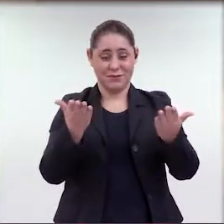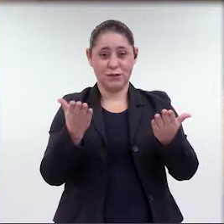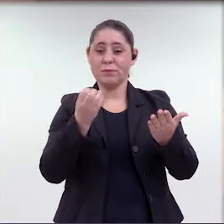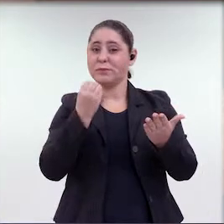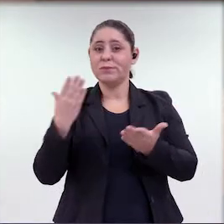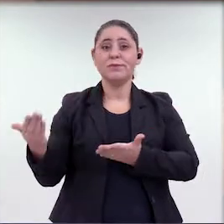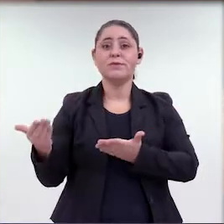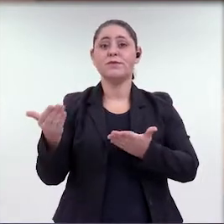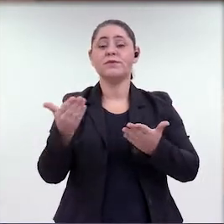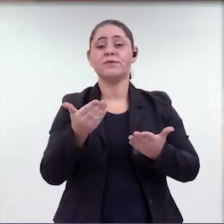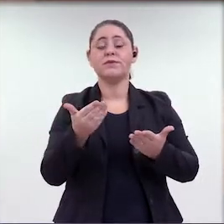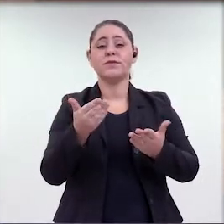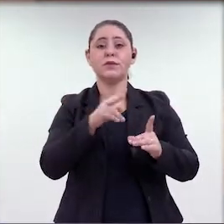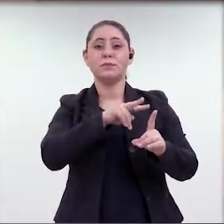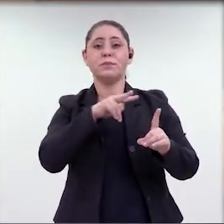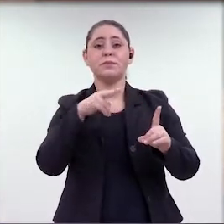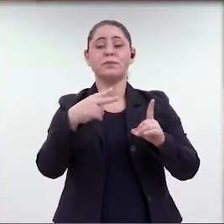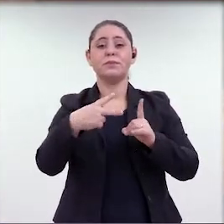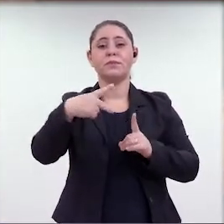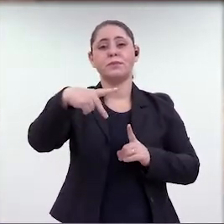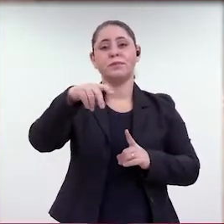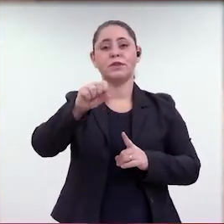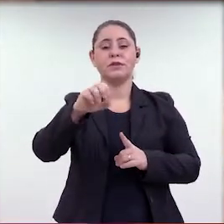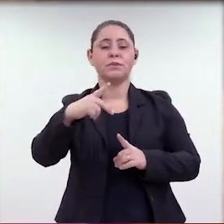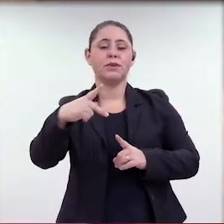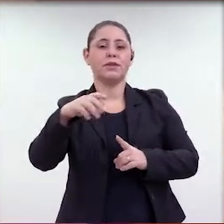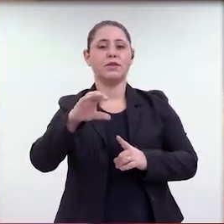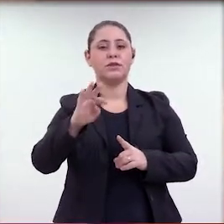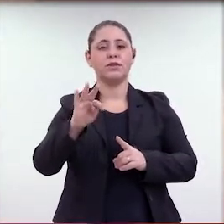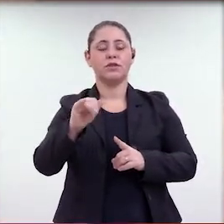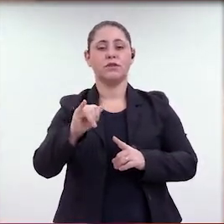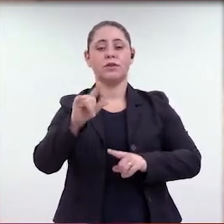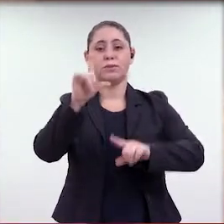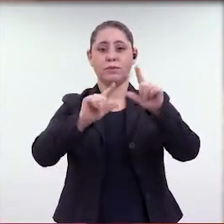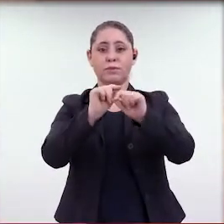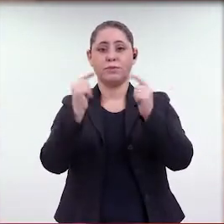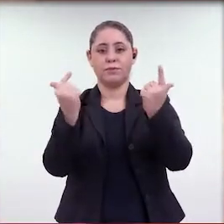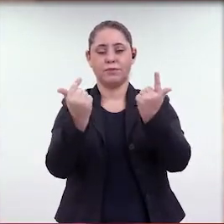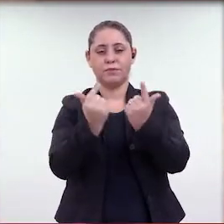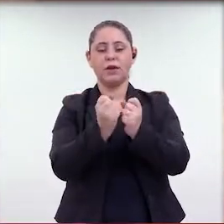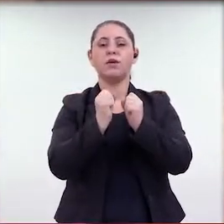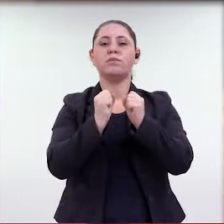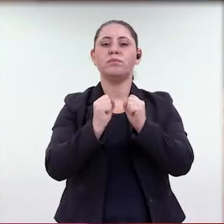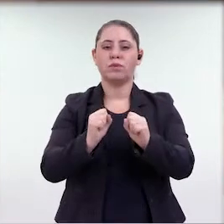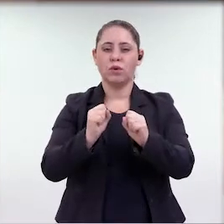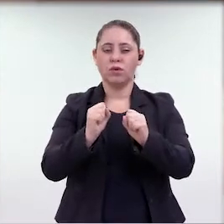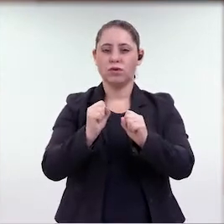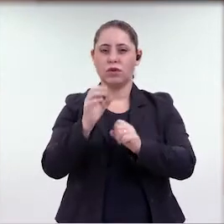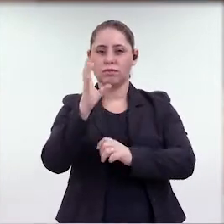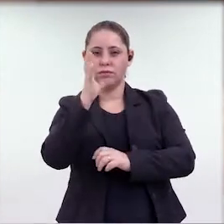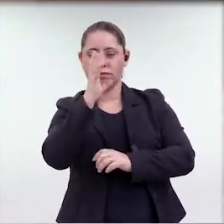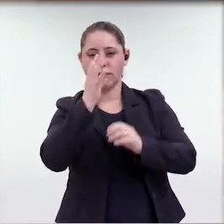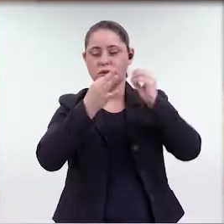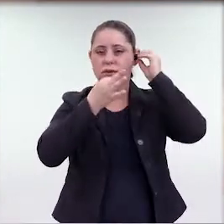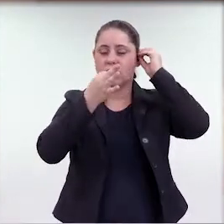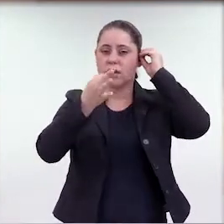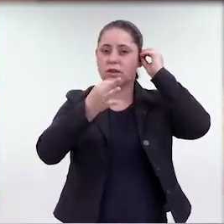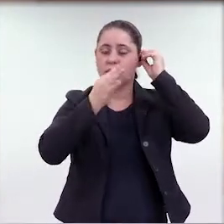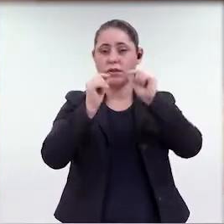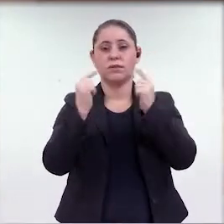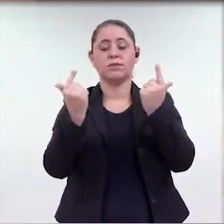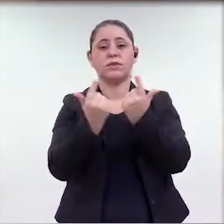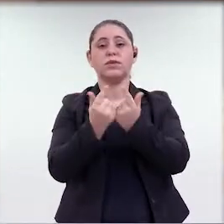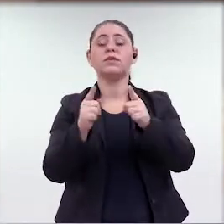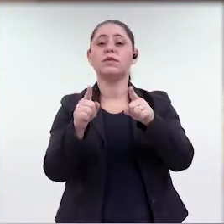Olá para todo mundo, seja muito bem-vindo ao Perspectiva, programa da TV Assembleia, que você também pode conferir na